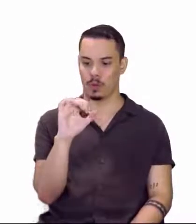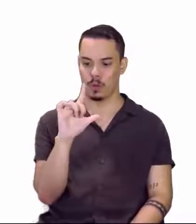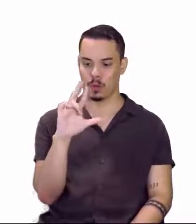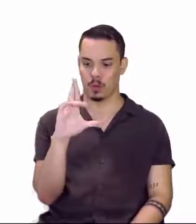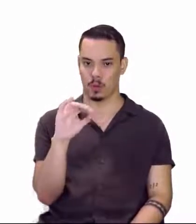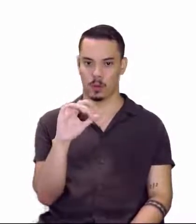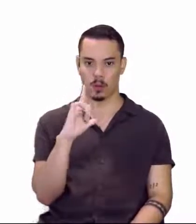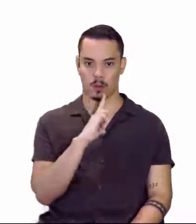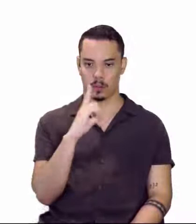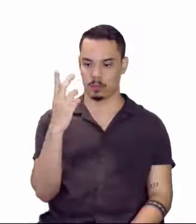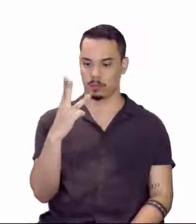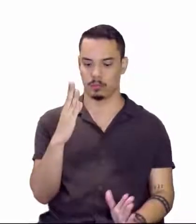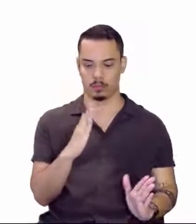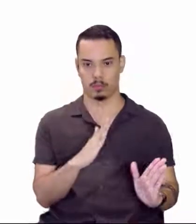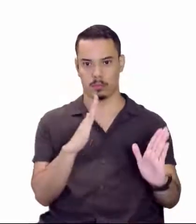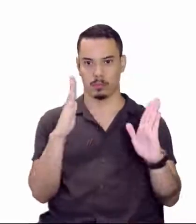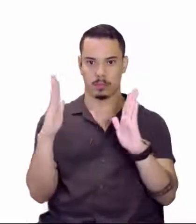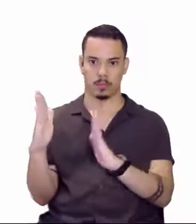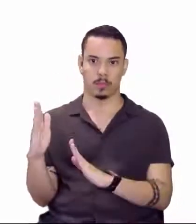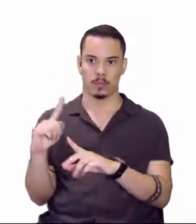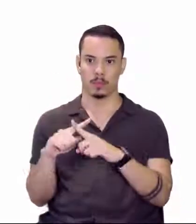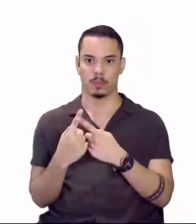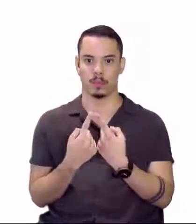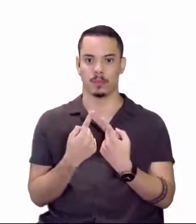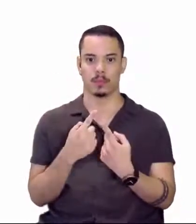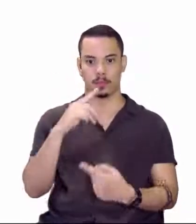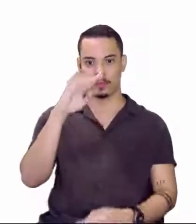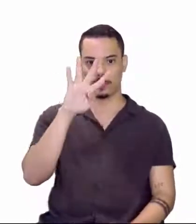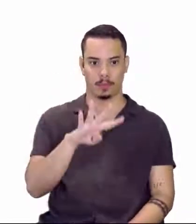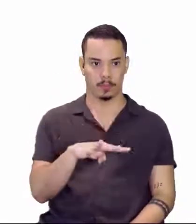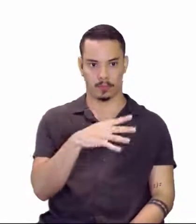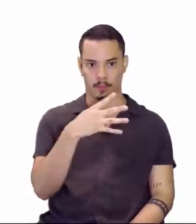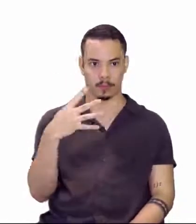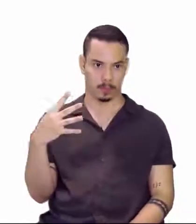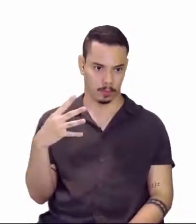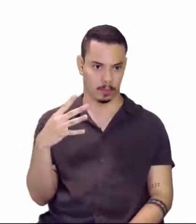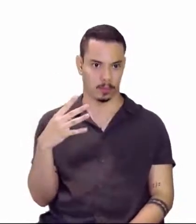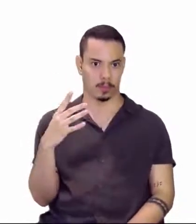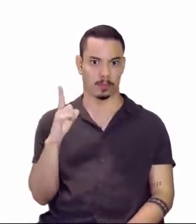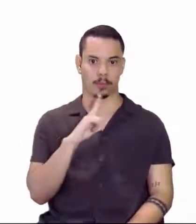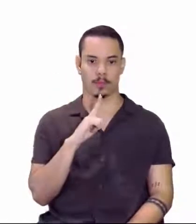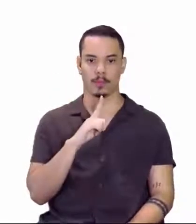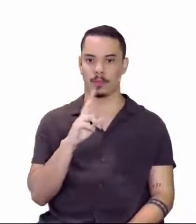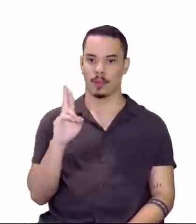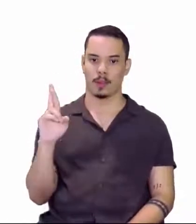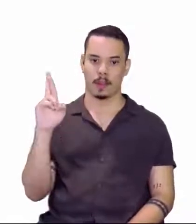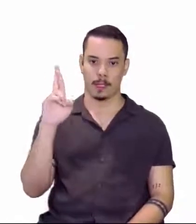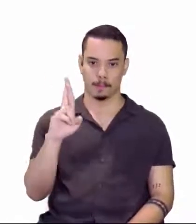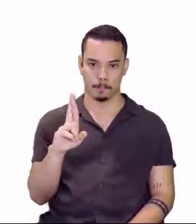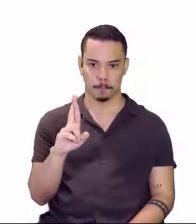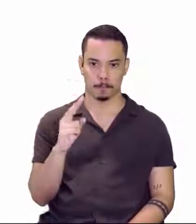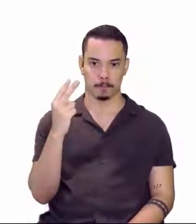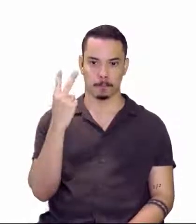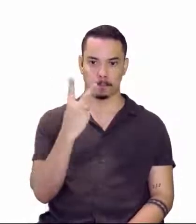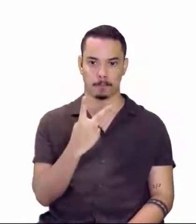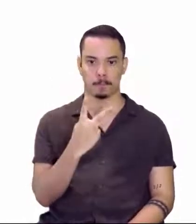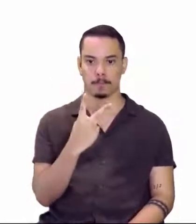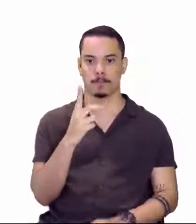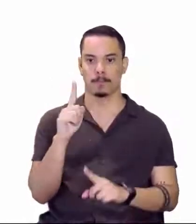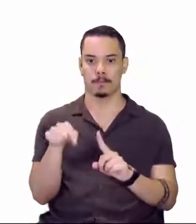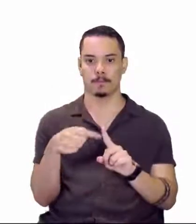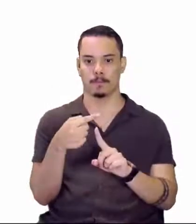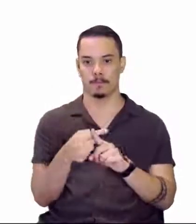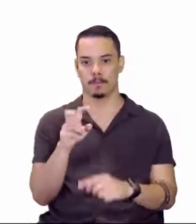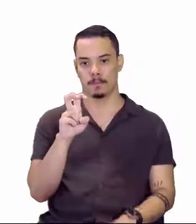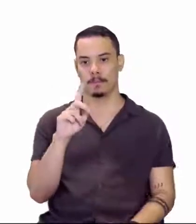período. Porém, na linha vertical, como ele é um elemento representativo, você soma 2 e 5, 7. Ele vai